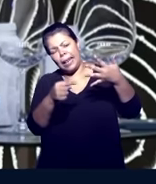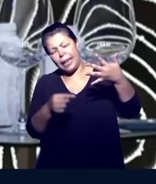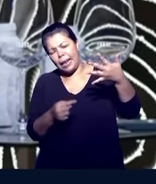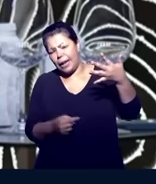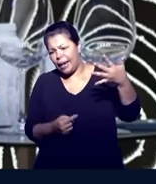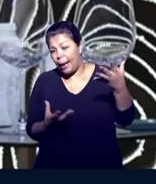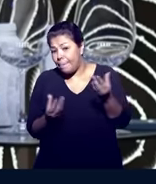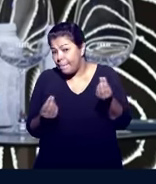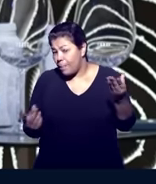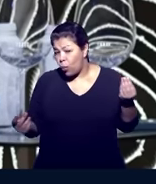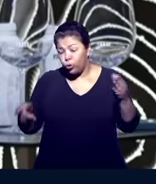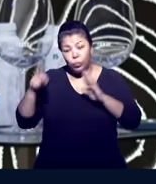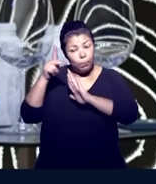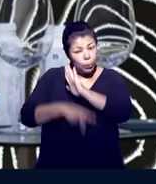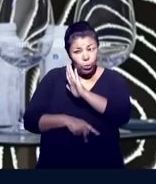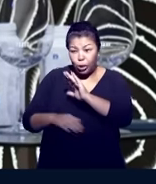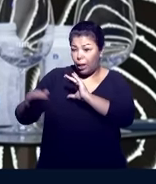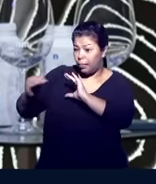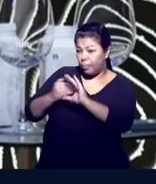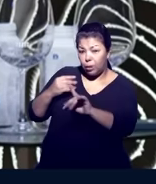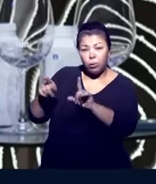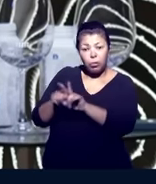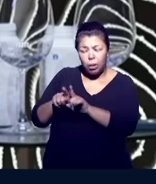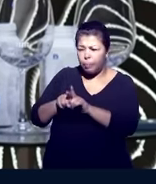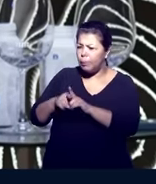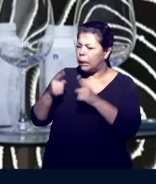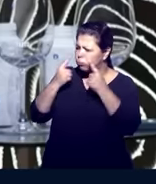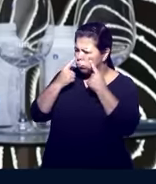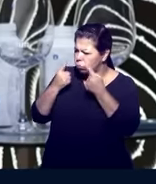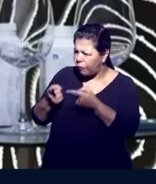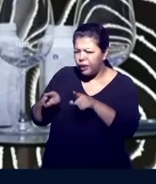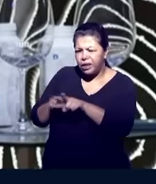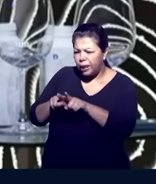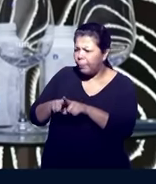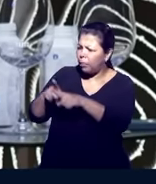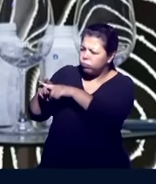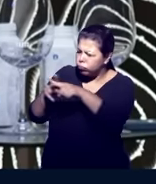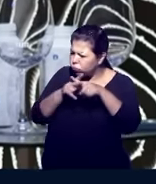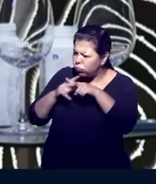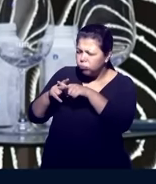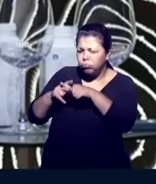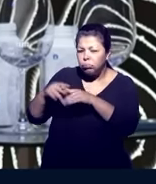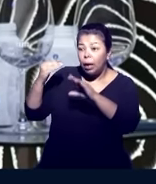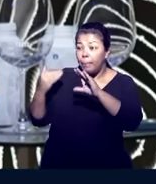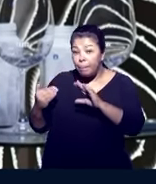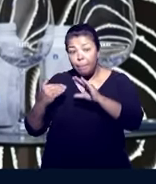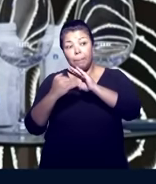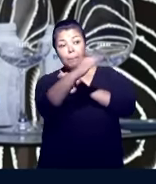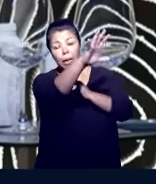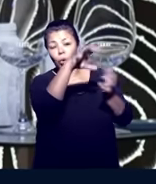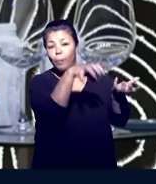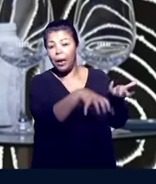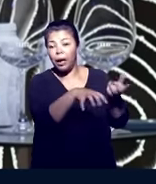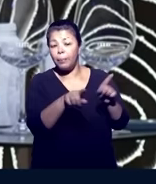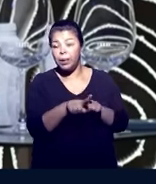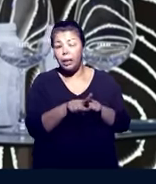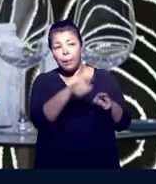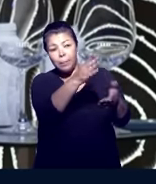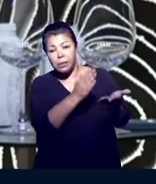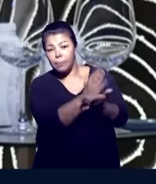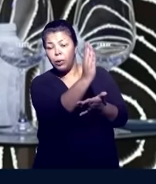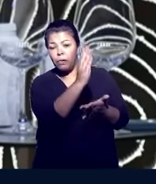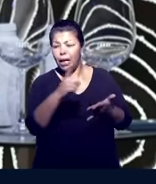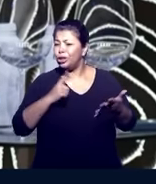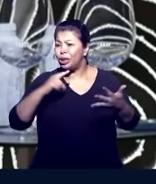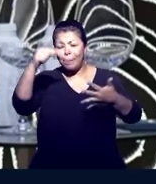nós desarquivo aprovamos no senado andando pra câmara que validou o texto do Senado um conjunto